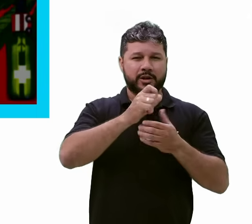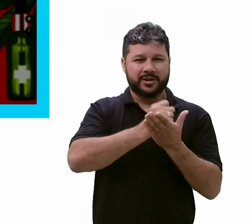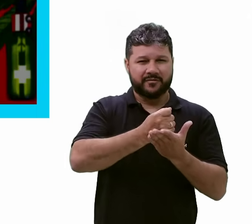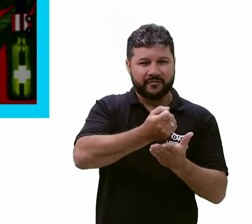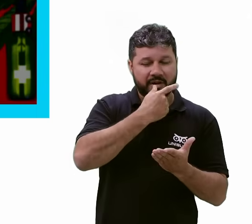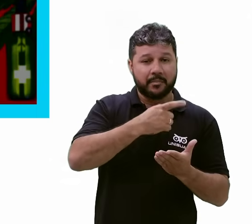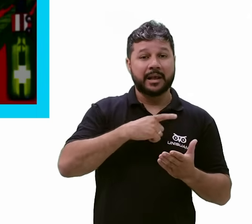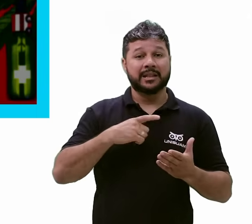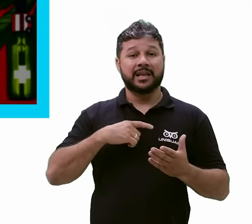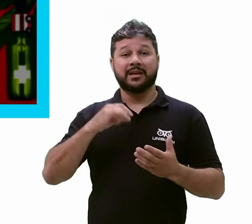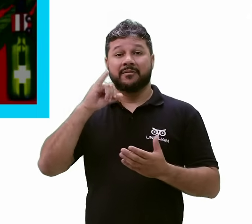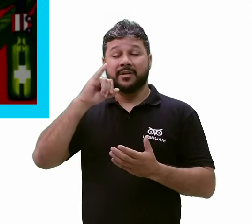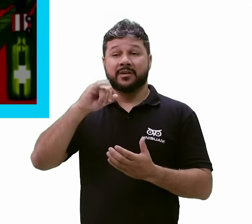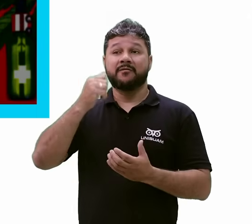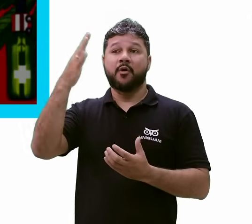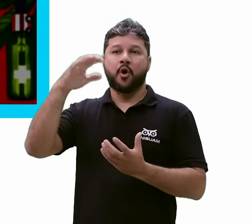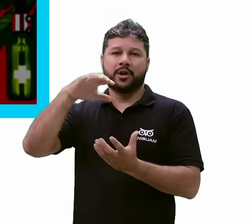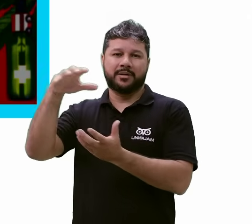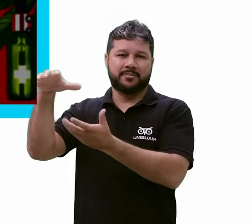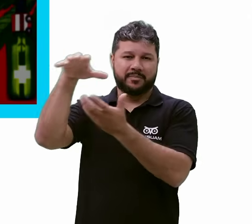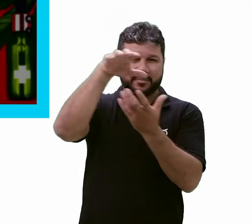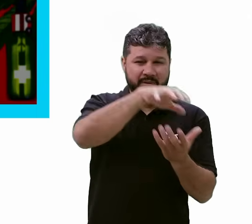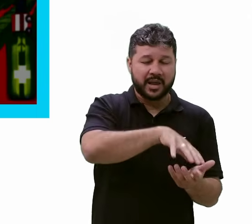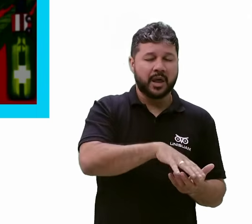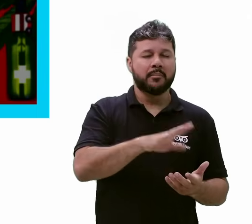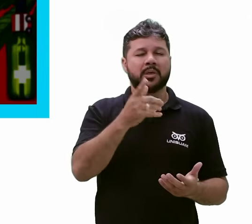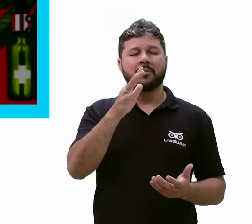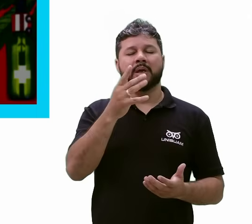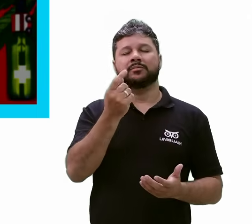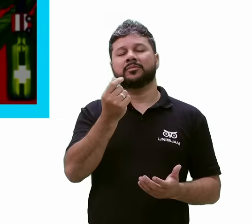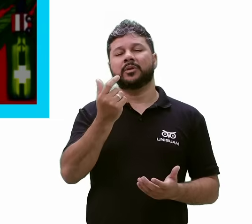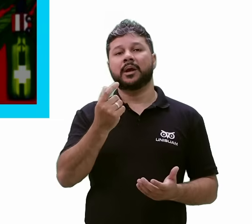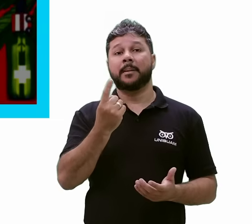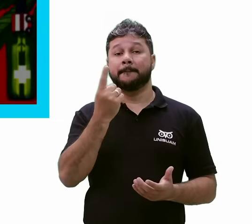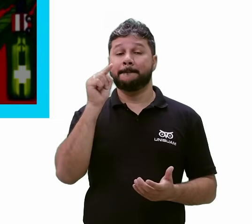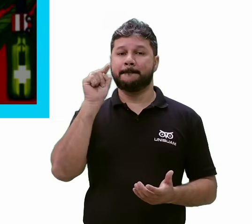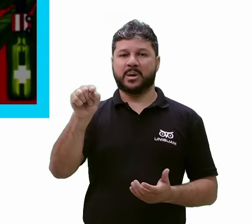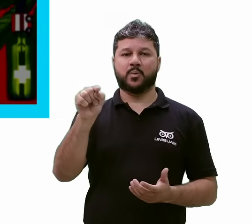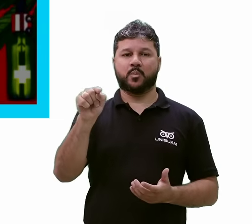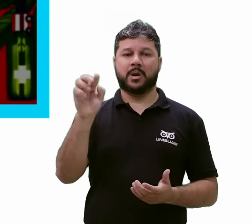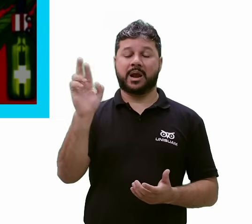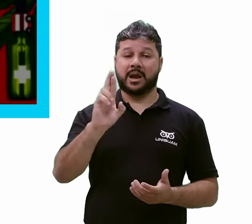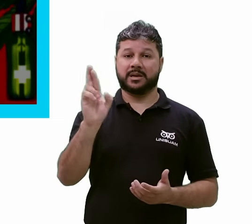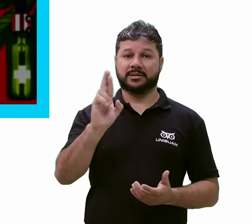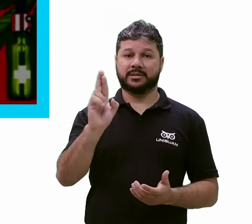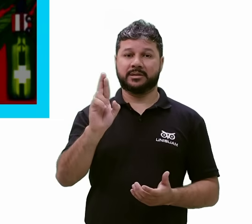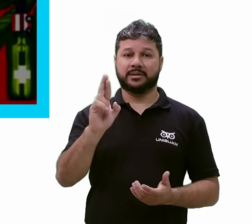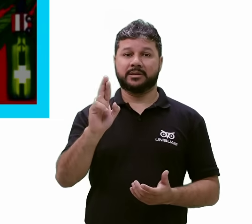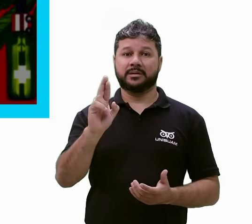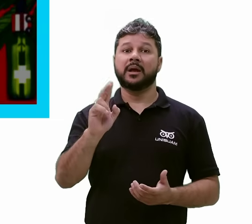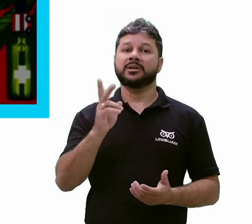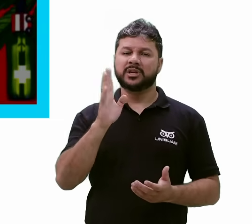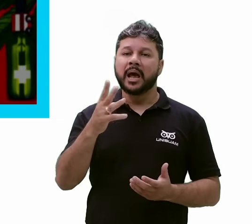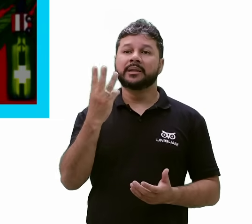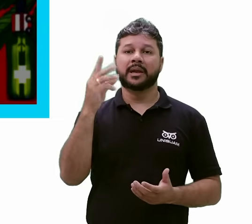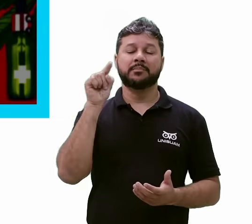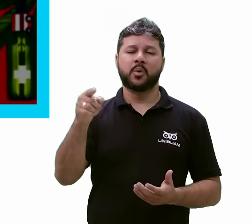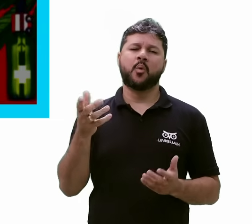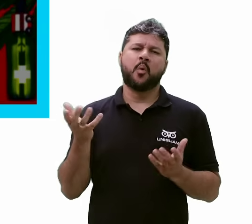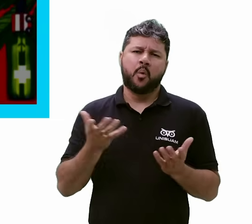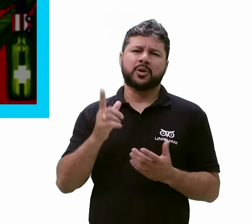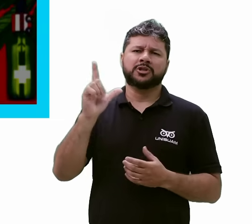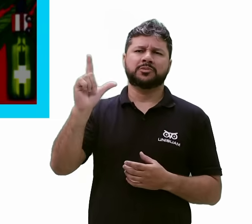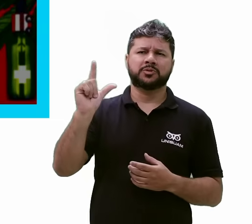na farmácia aqui, ó, ou via importação, esses óleos chegam a custar R$ 1.000, né? Já chegou a